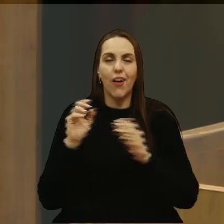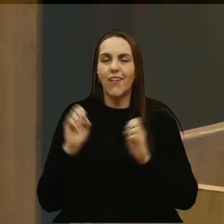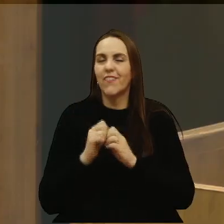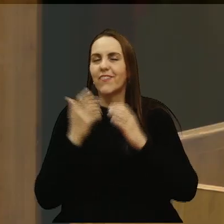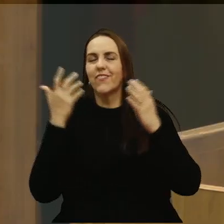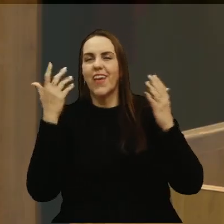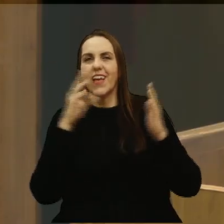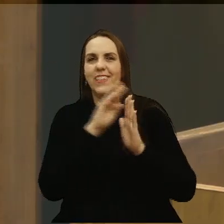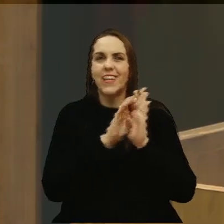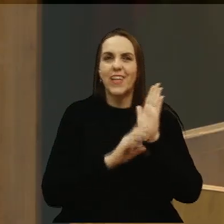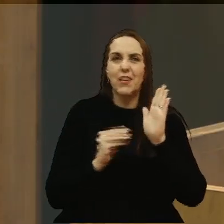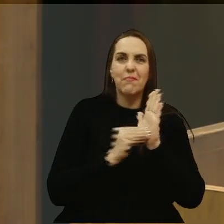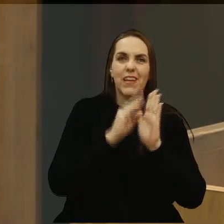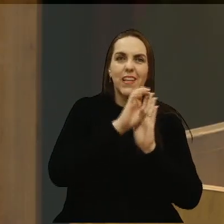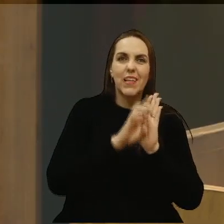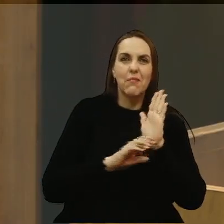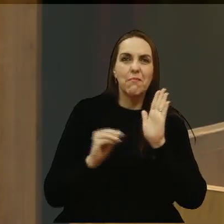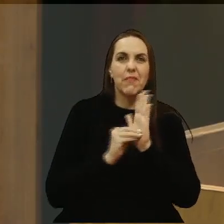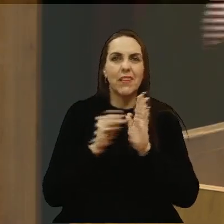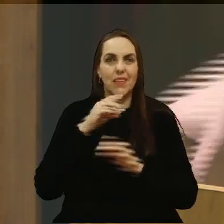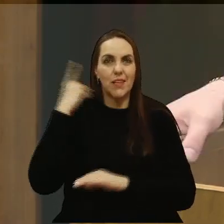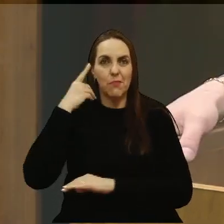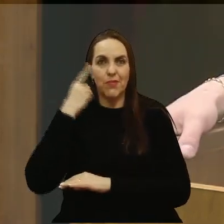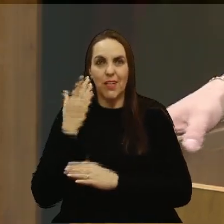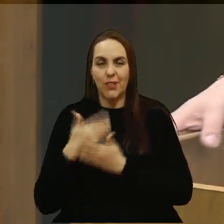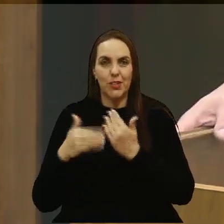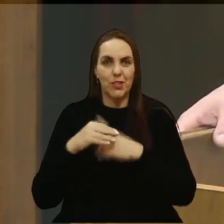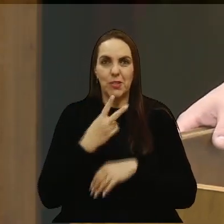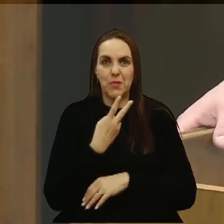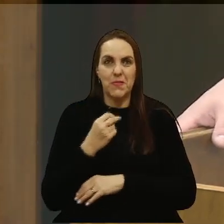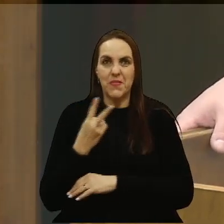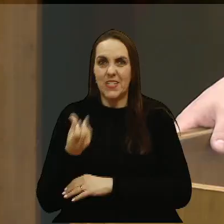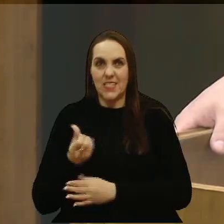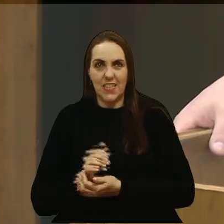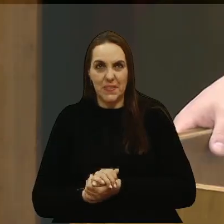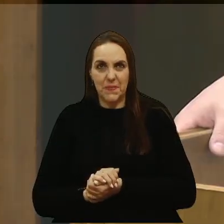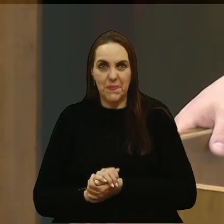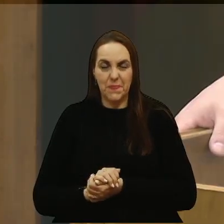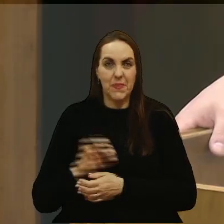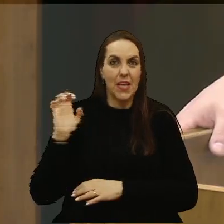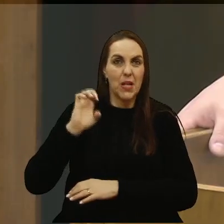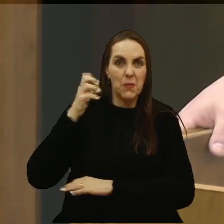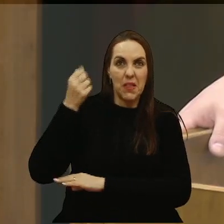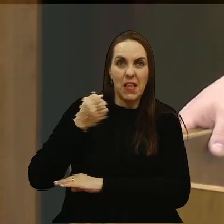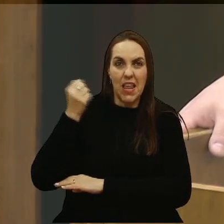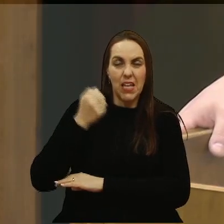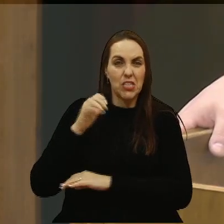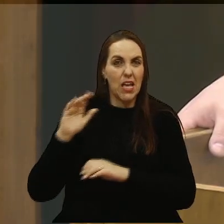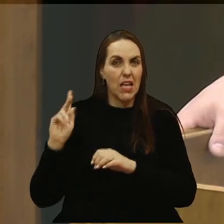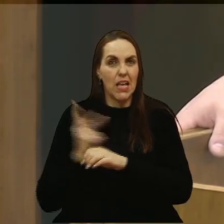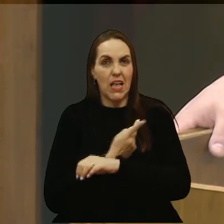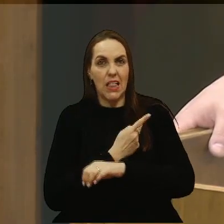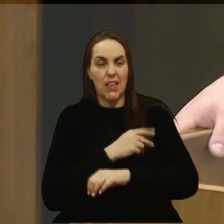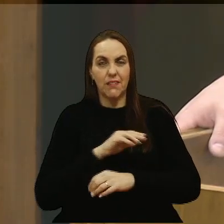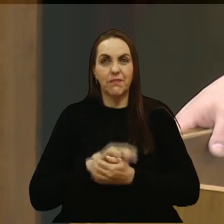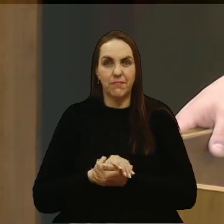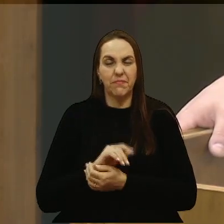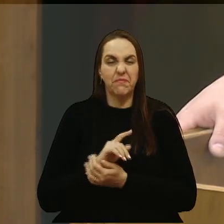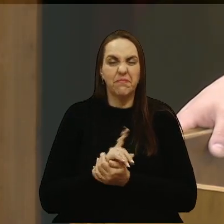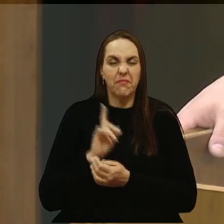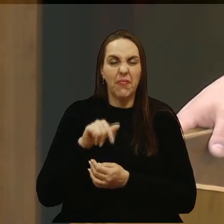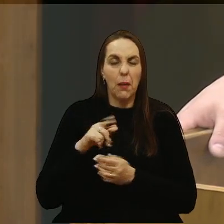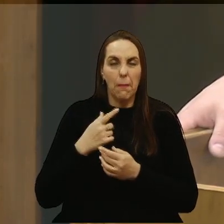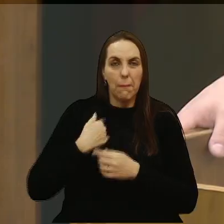deputados em 2026. O Eduardo Leite é enganador. Vereador Alexandre. Mas já lhe concedo, vereador, mas